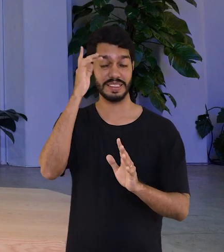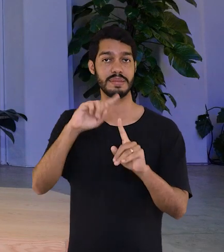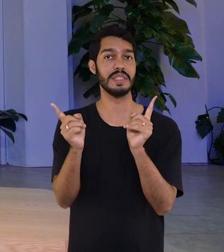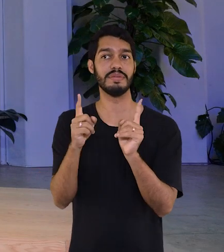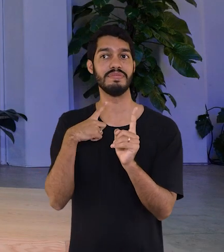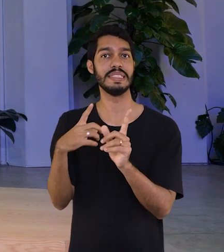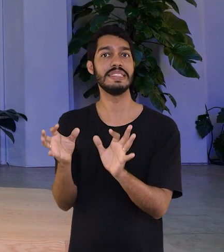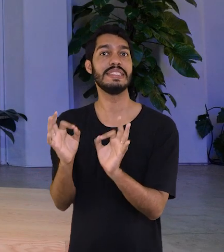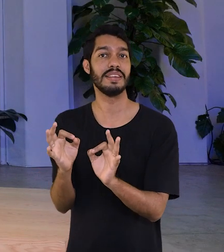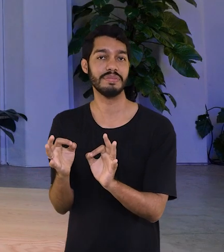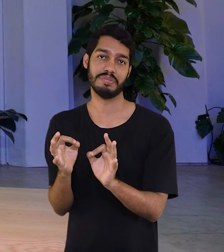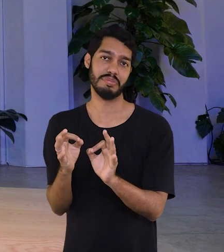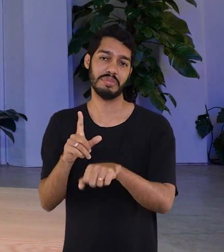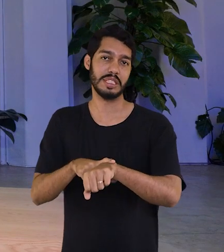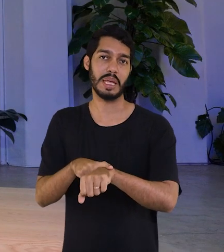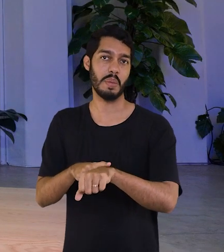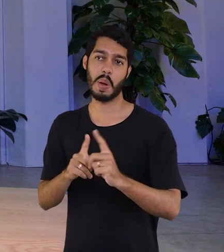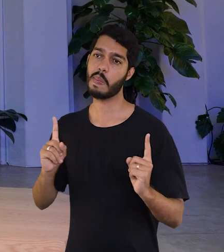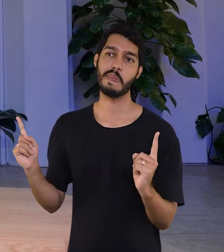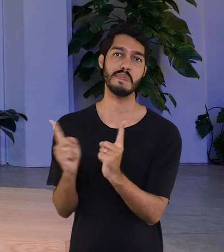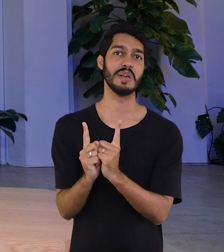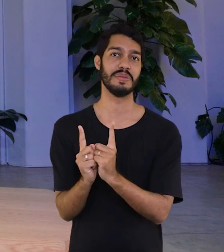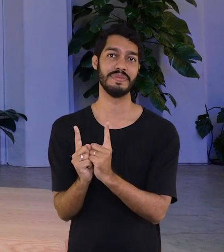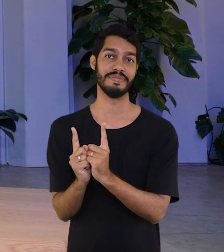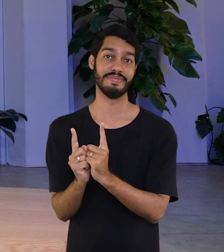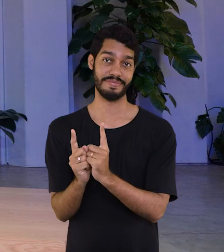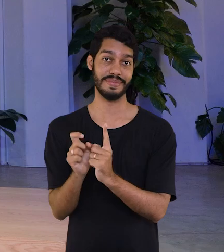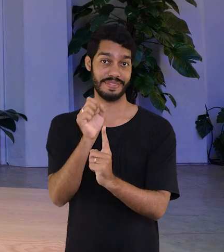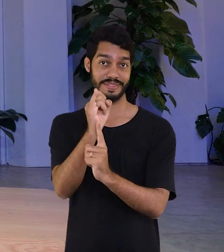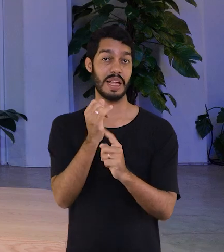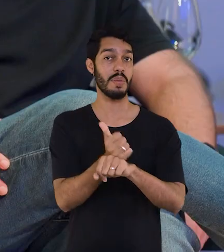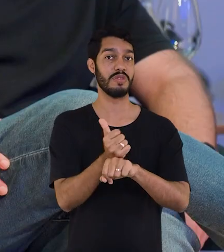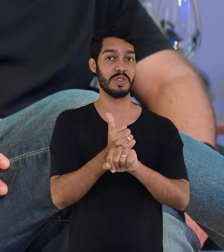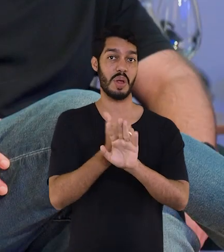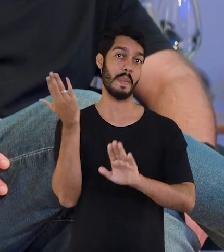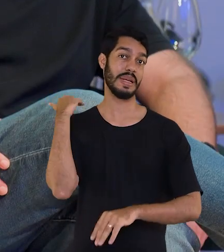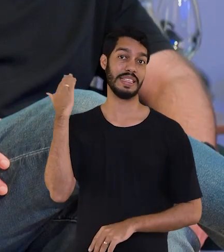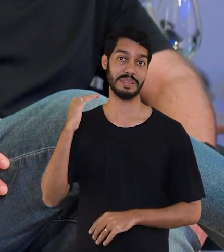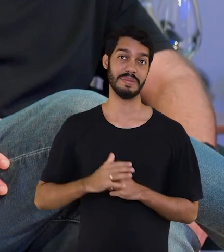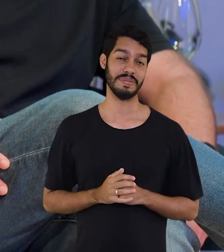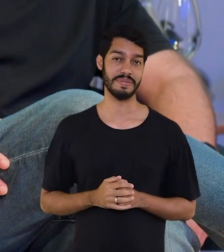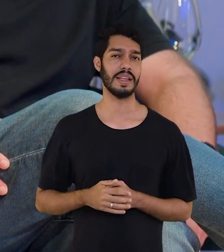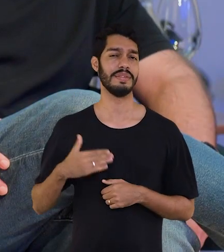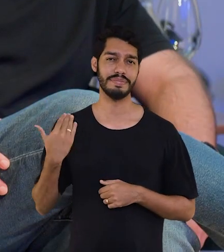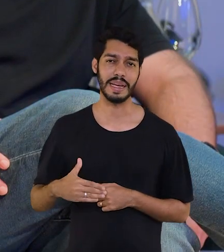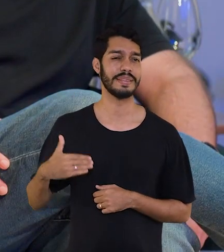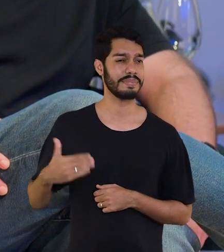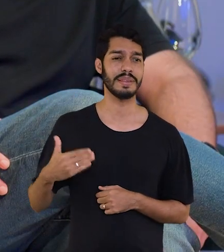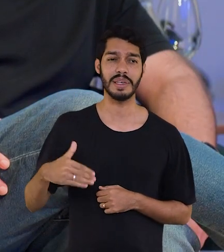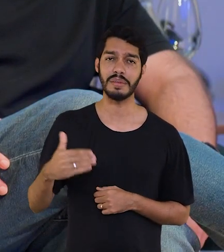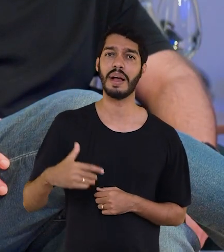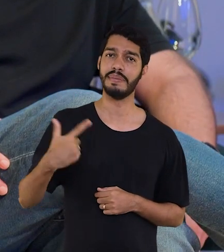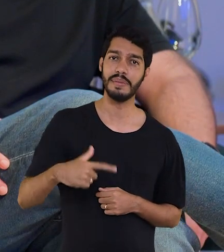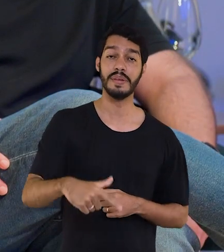aqui sem o dado técnico, mas eles com certeza levaram muito menos tempo, muito menos, do que os profissionais do passado. E isso é